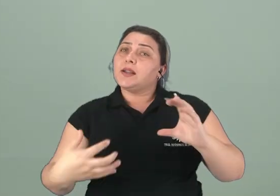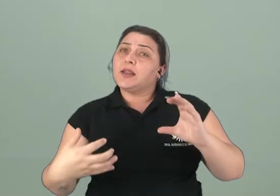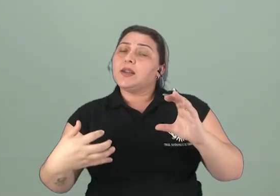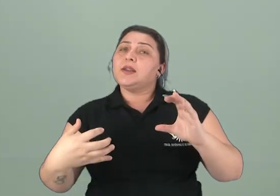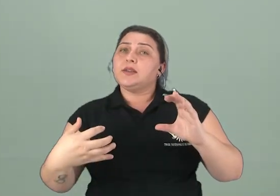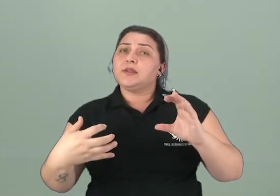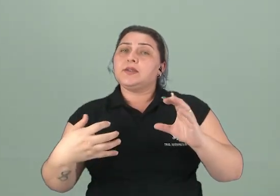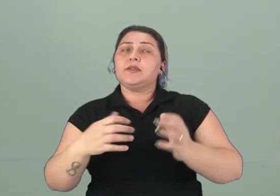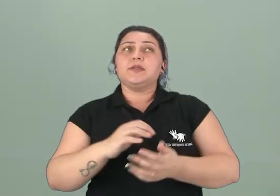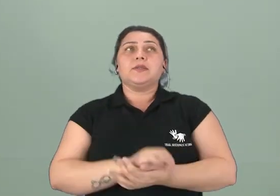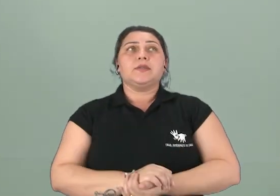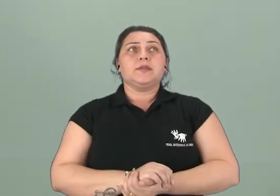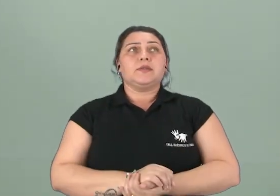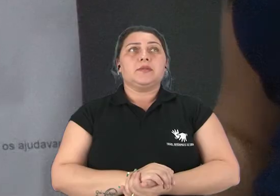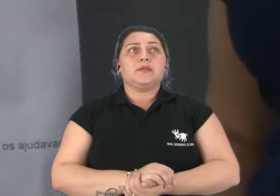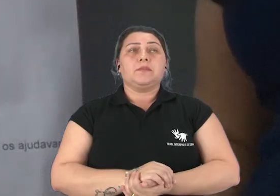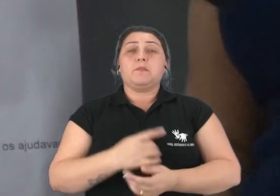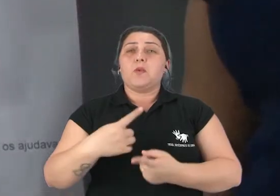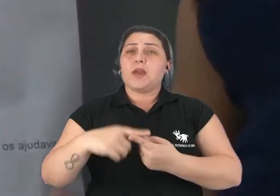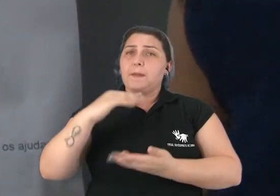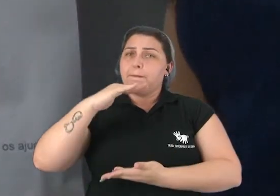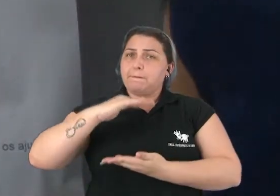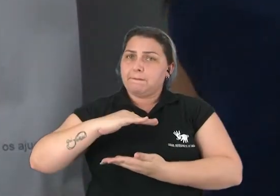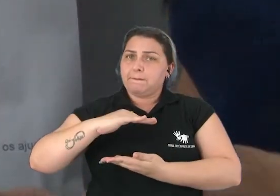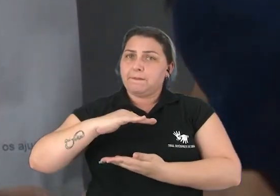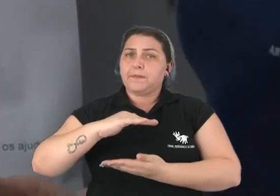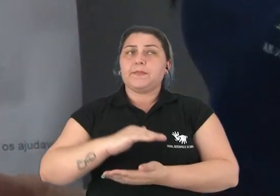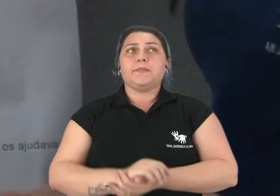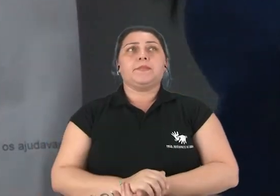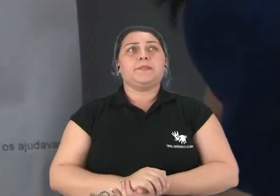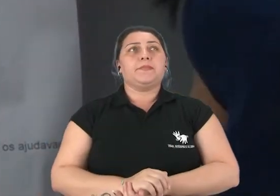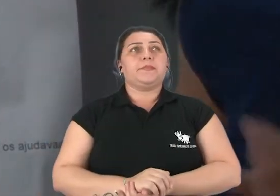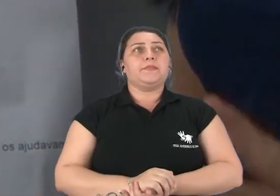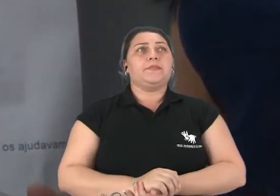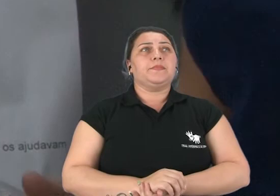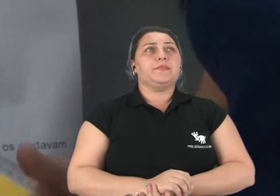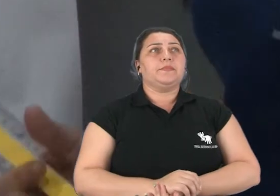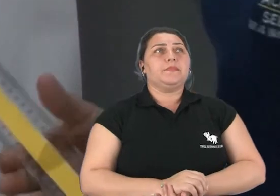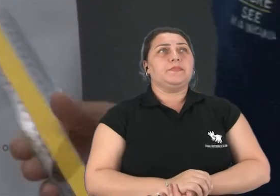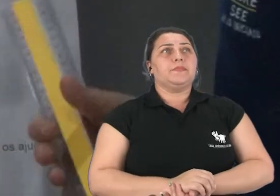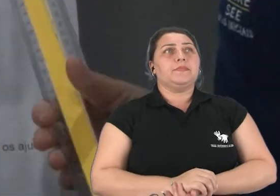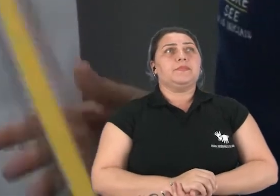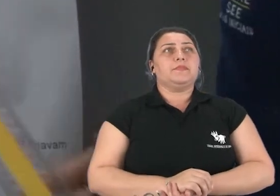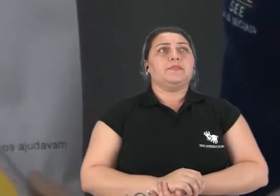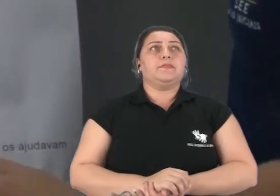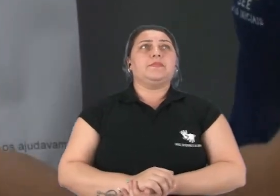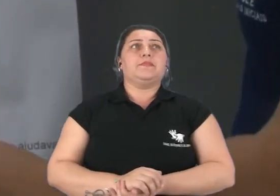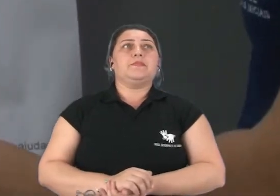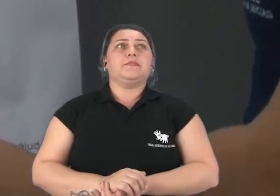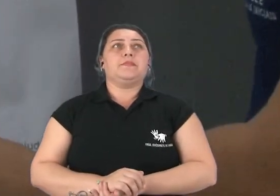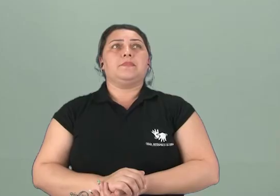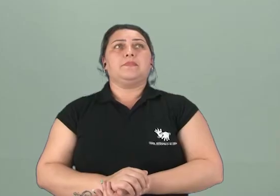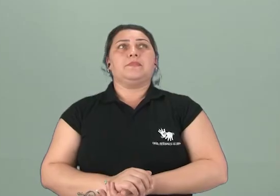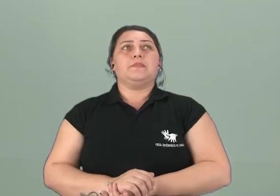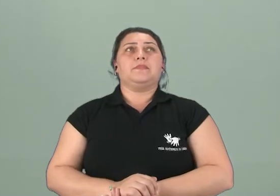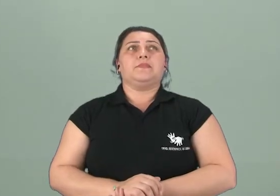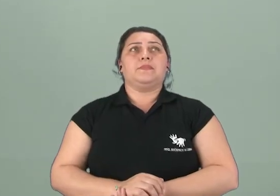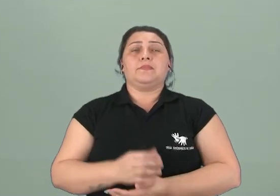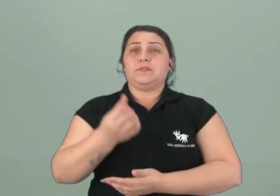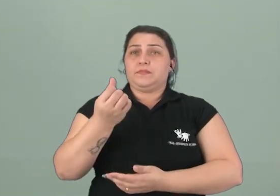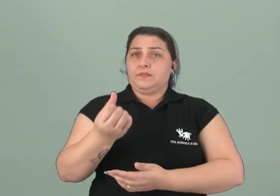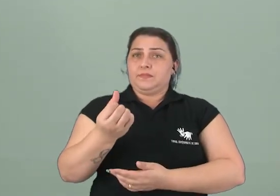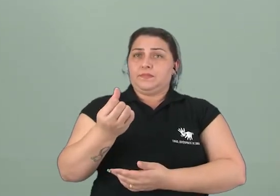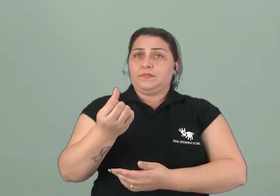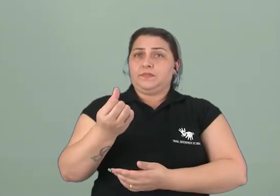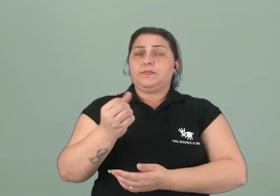se referindo aos duendes, tá? Por eles serem pequenos, ok? Só você entender que se refere ao mesmo personagem. Vamos lá, questão